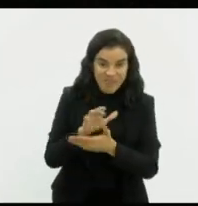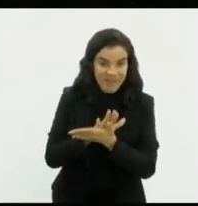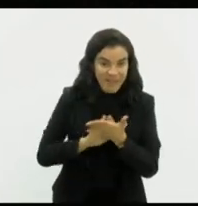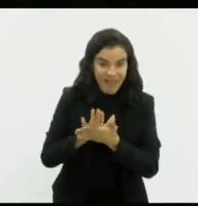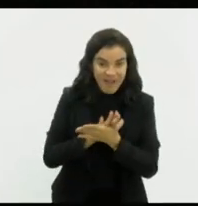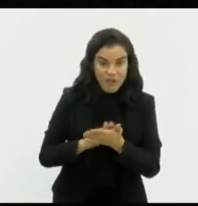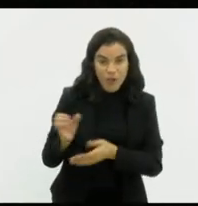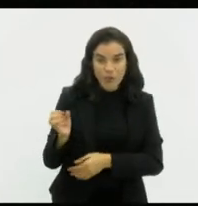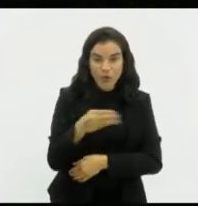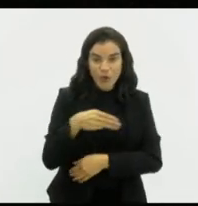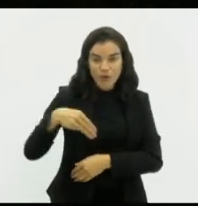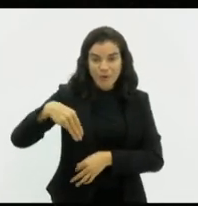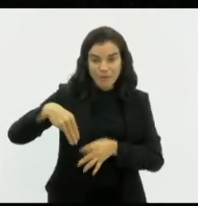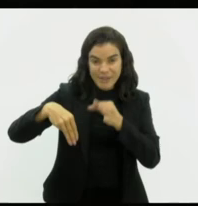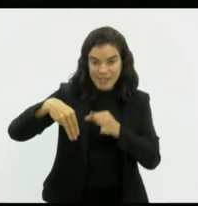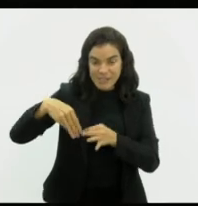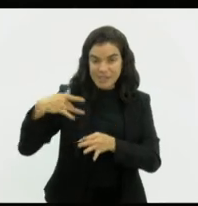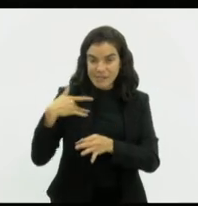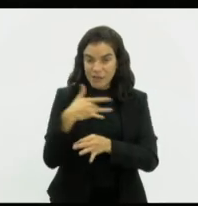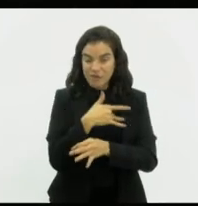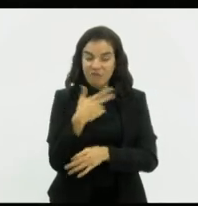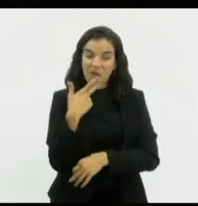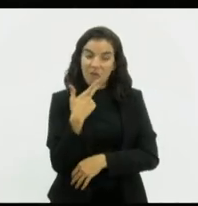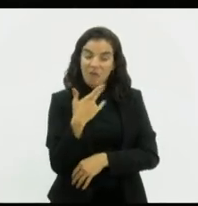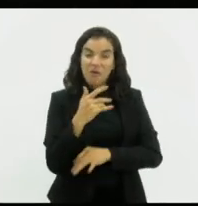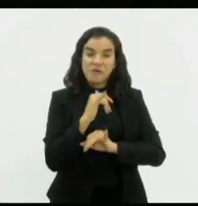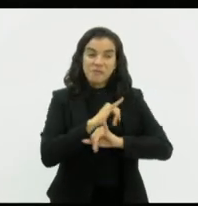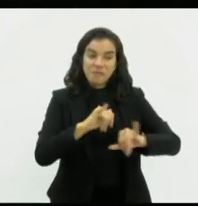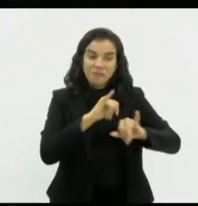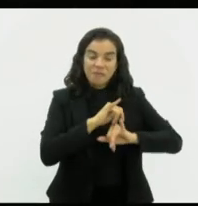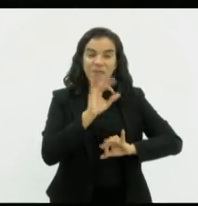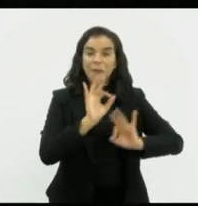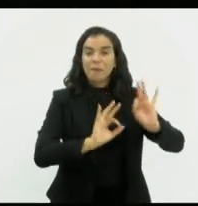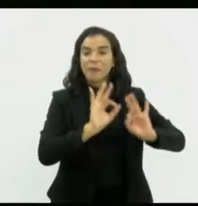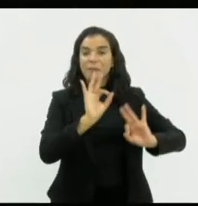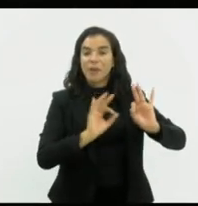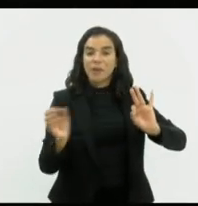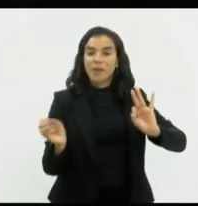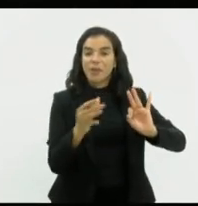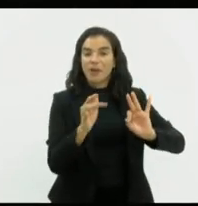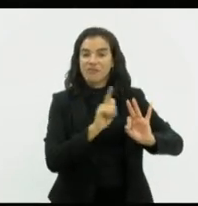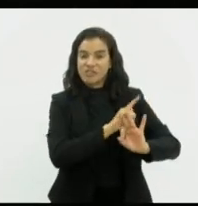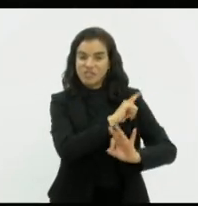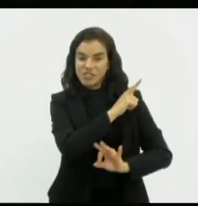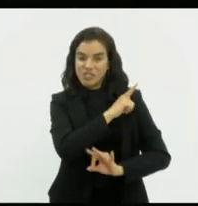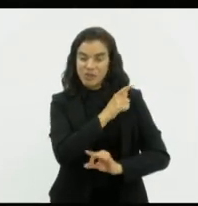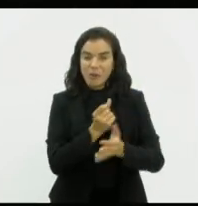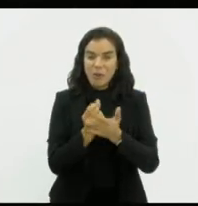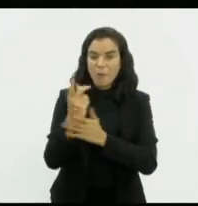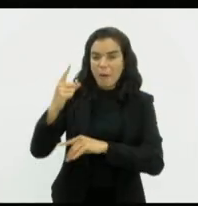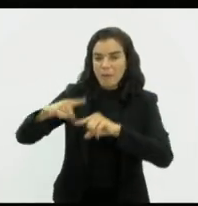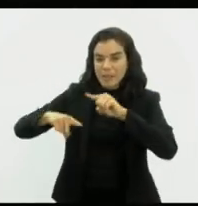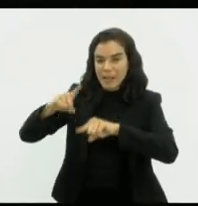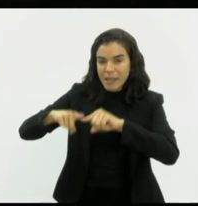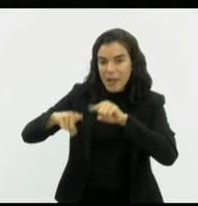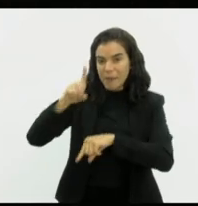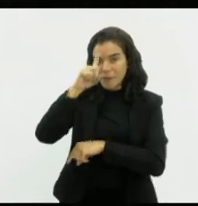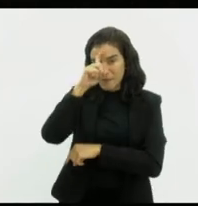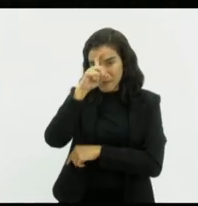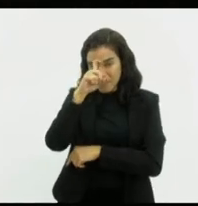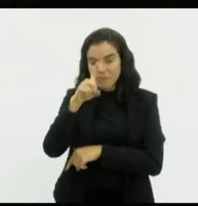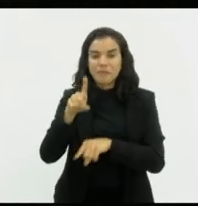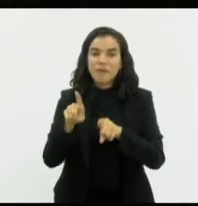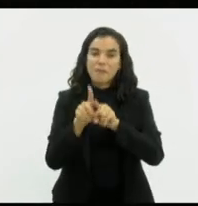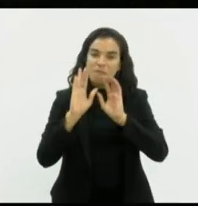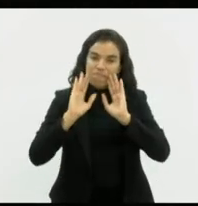atual ministra diz que está preparando aí uma nova gestão para poder comprar os insumos, para poder centralizar as